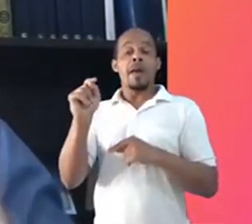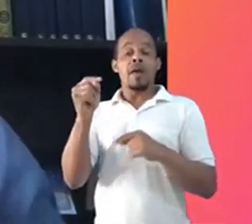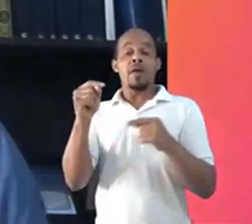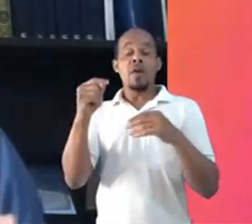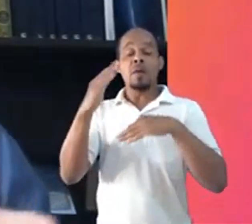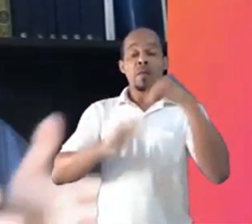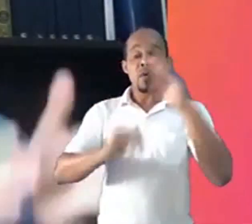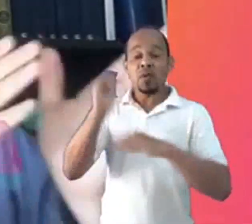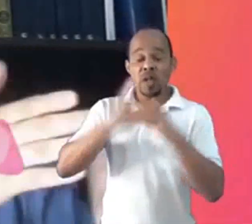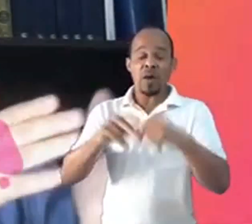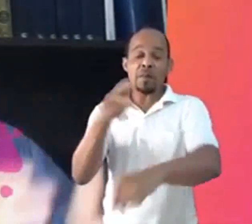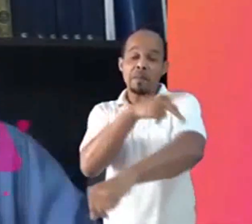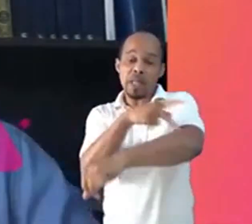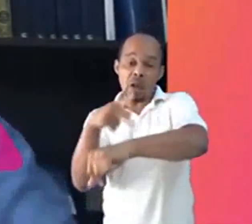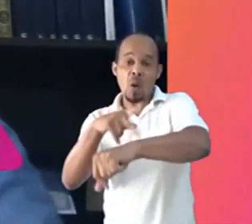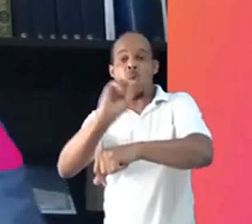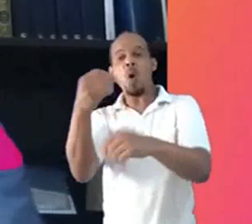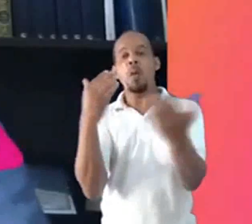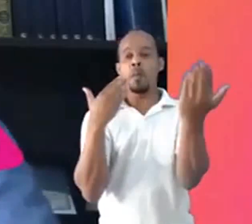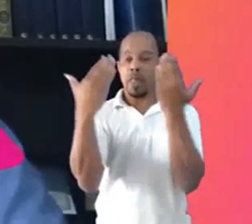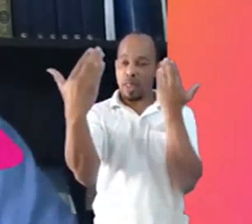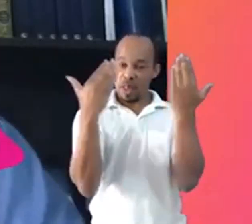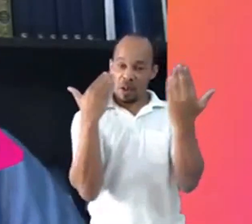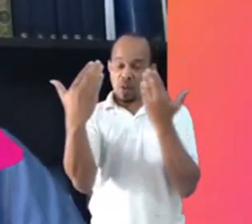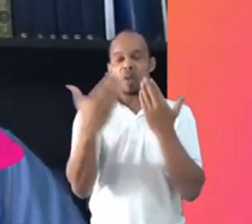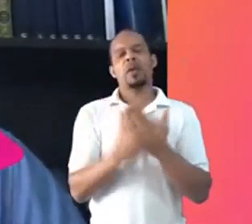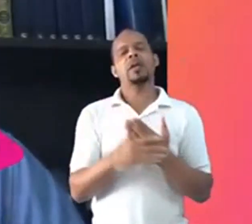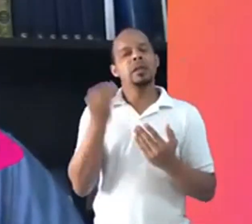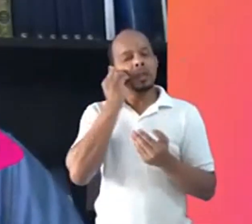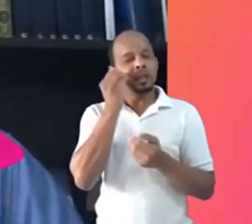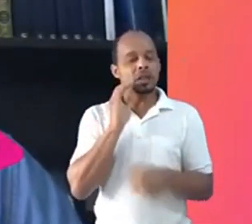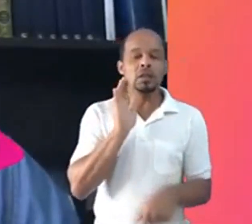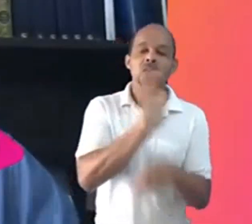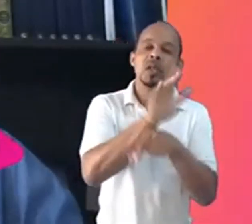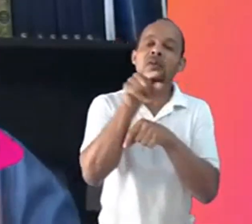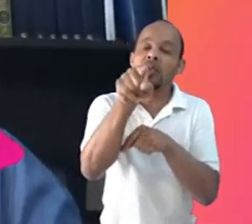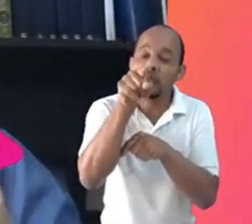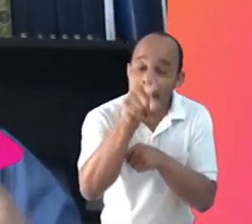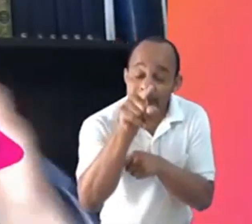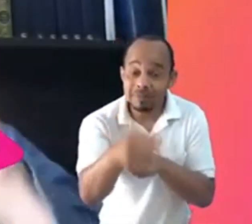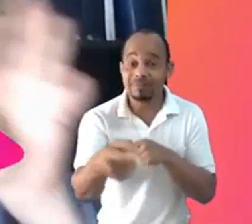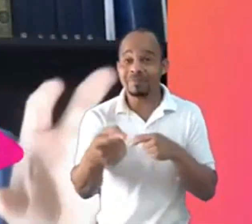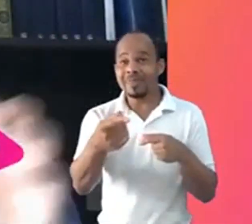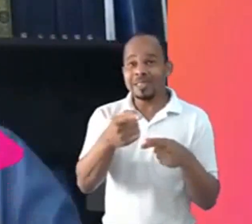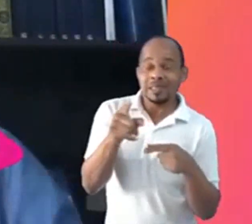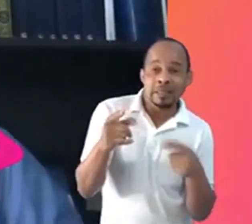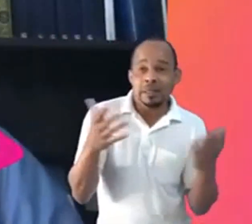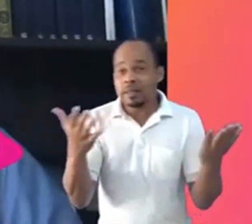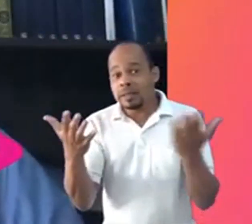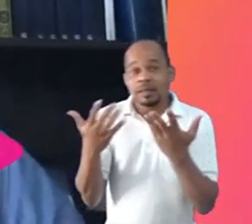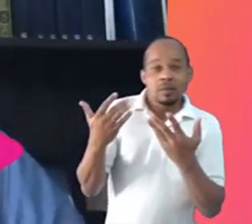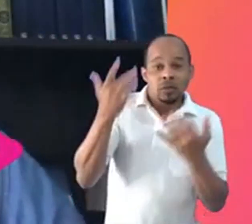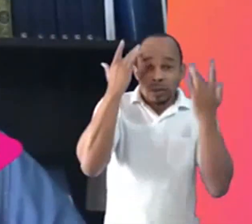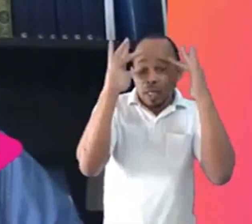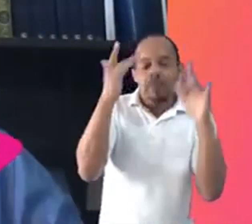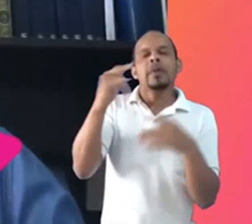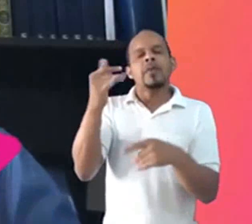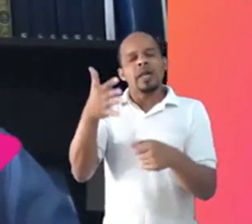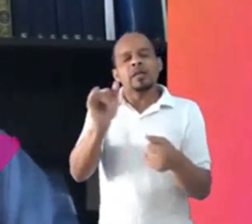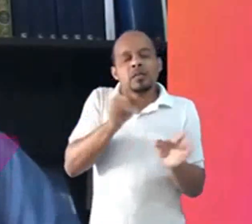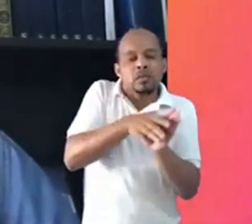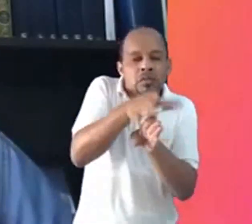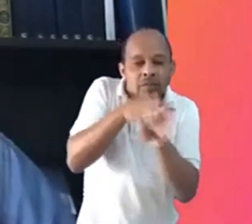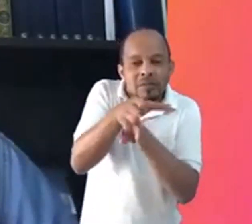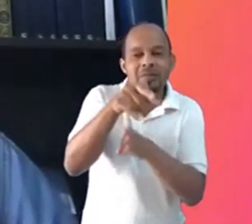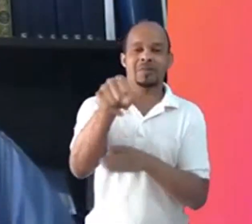poder preencher um formulário e falar direto com a pedagoga ou direto com a psicóloga, para que vocês troquem uma ideia e elas tentem ajudar